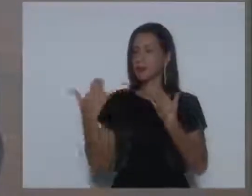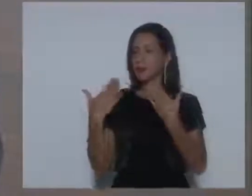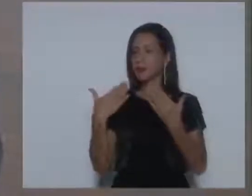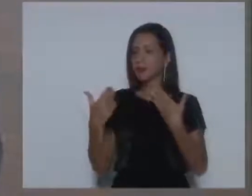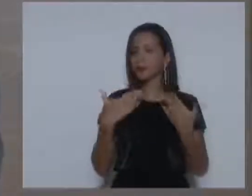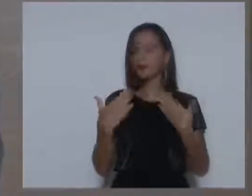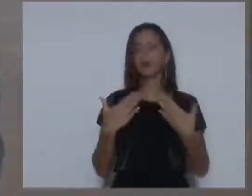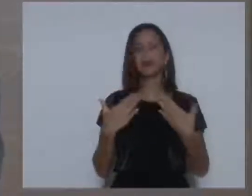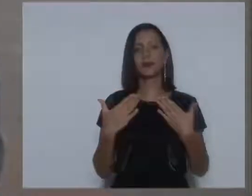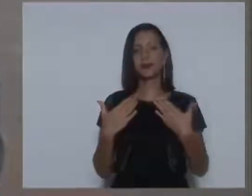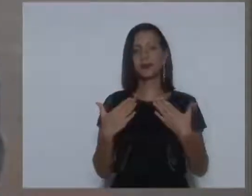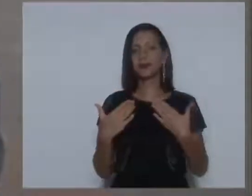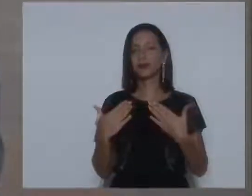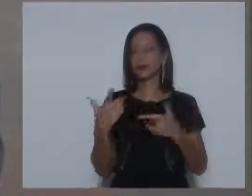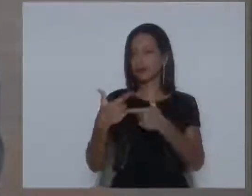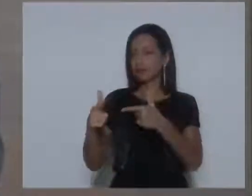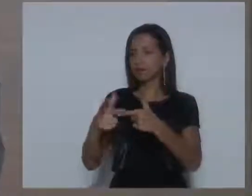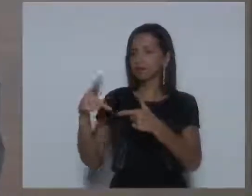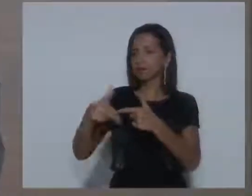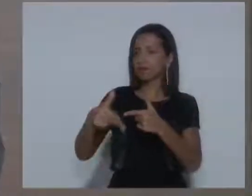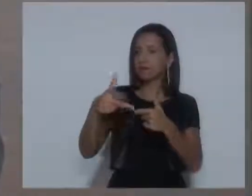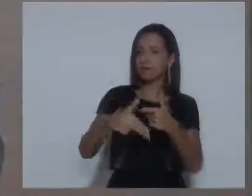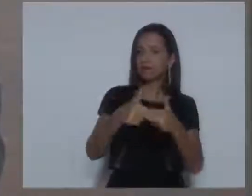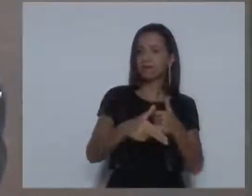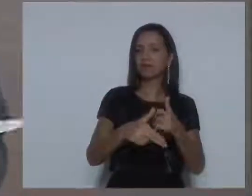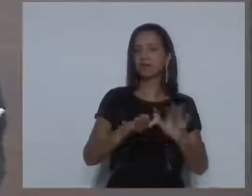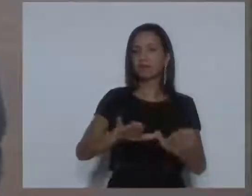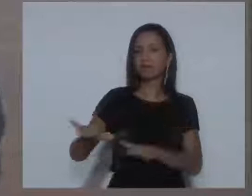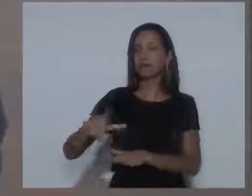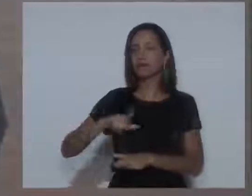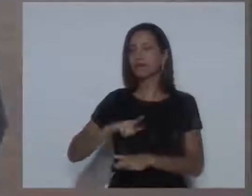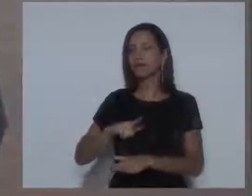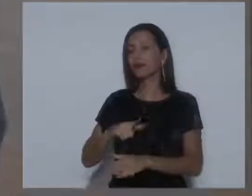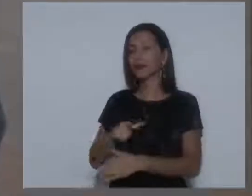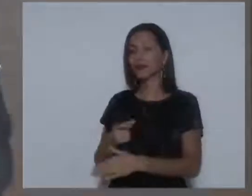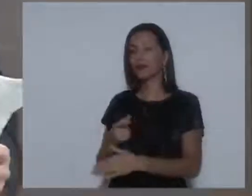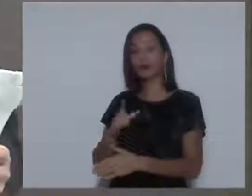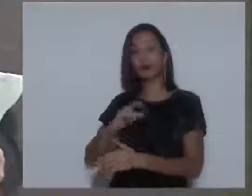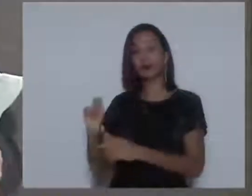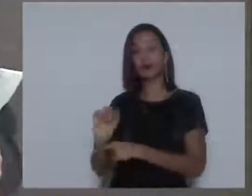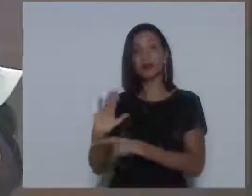essa interlocução e os mecanismos de cobrança que existem.